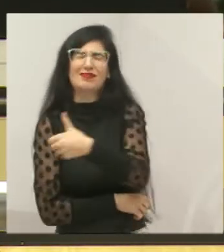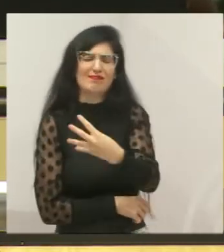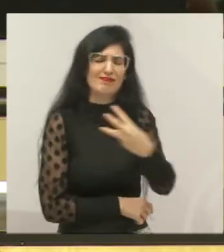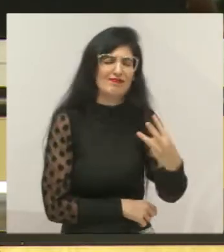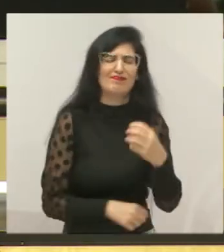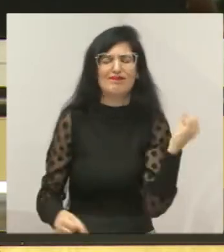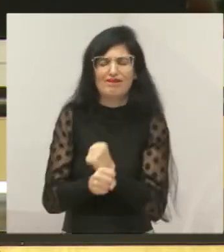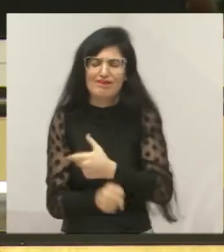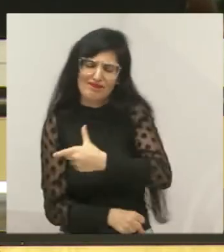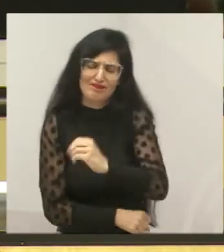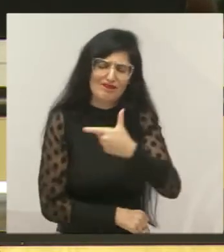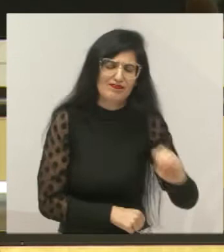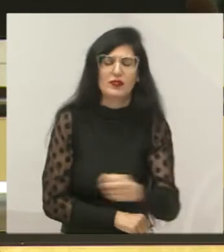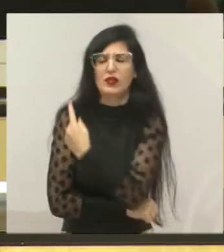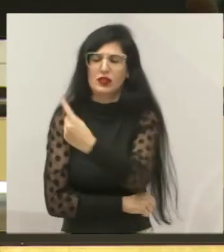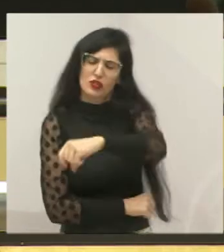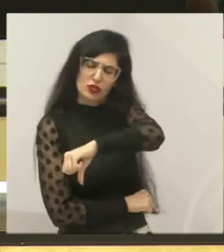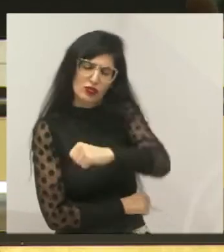133/2020,